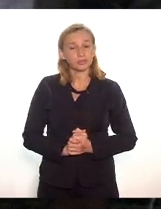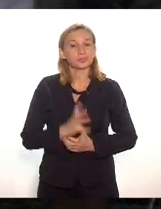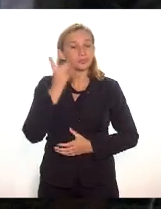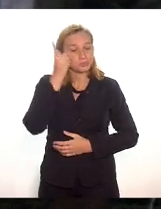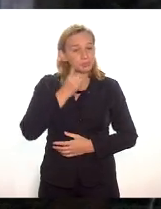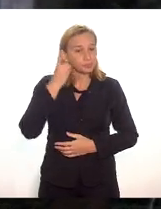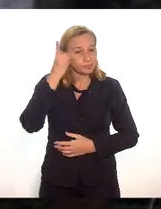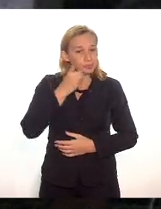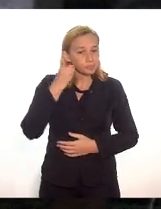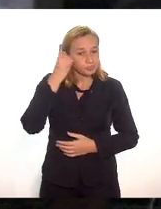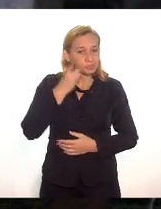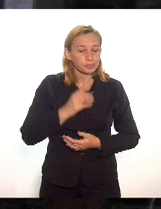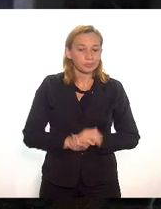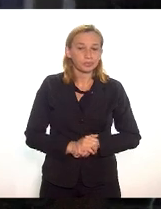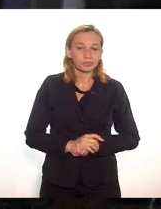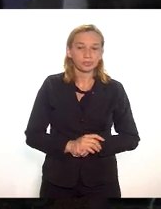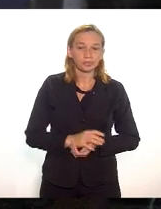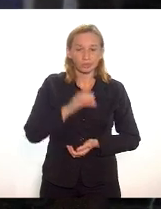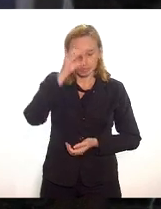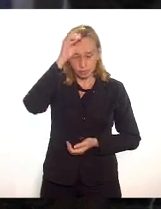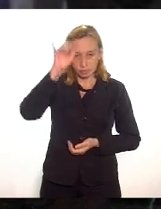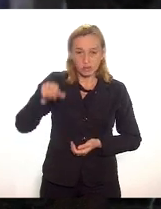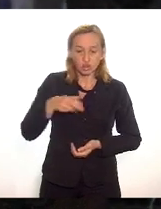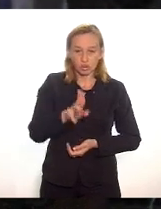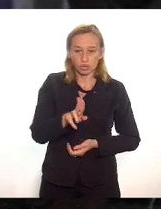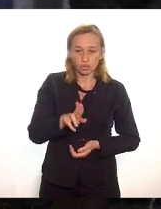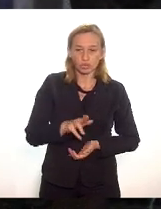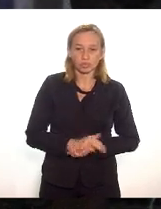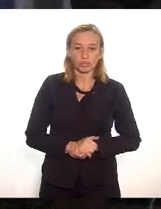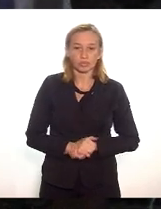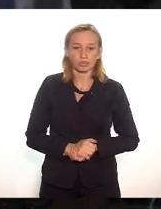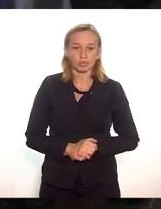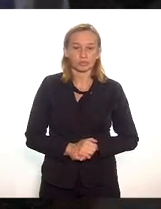Deputada Tia Ju.